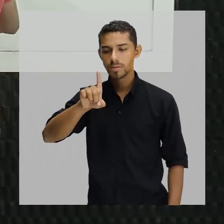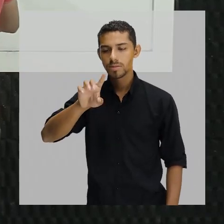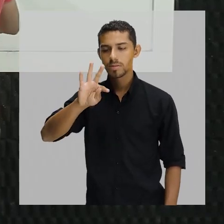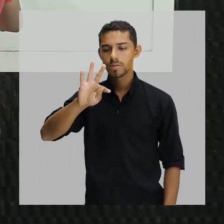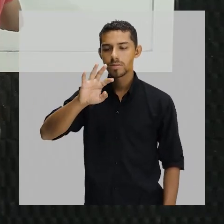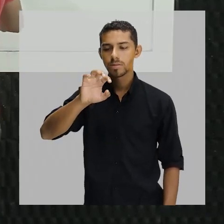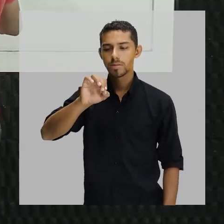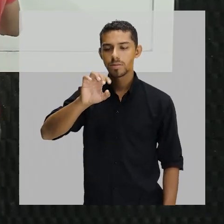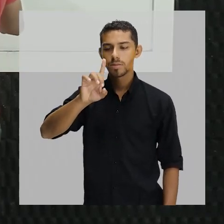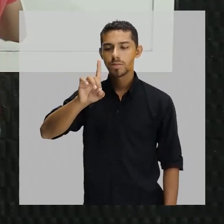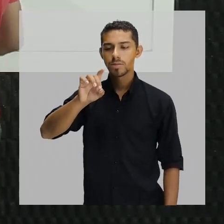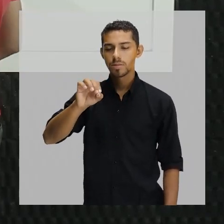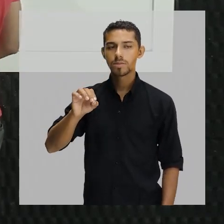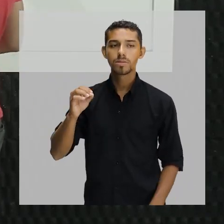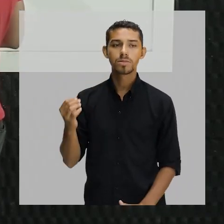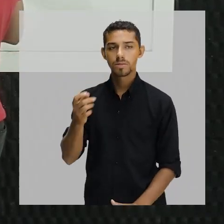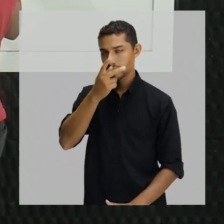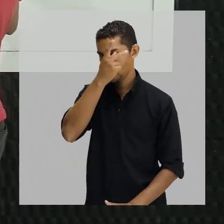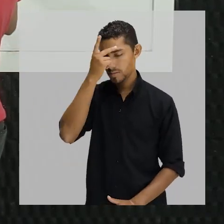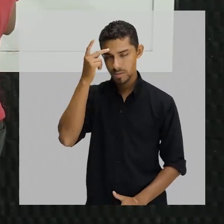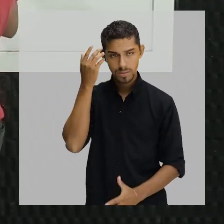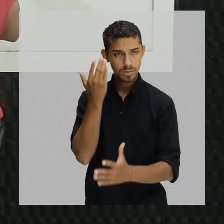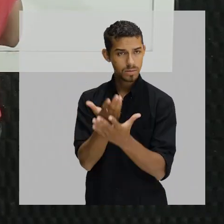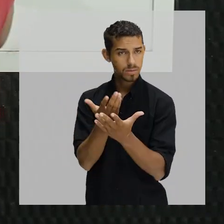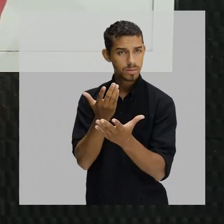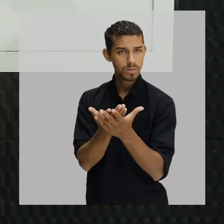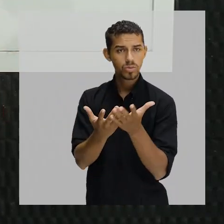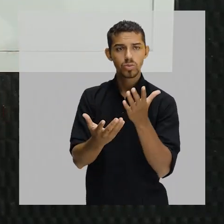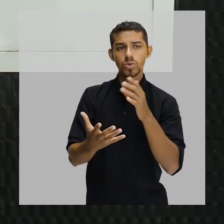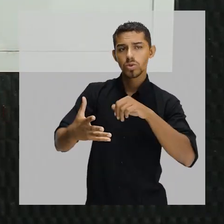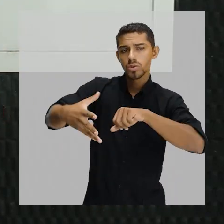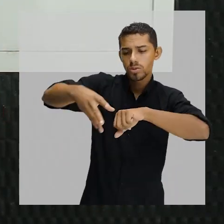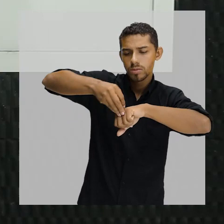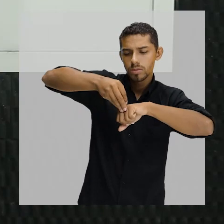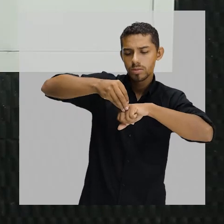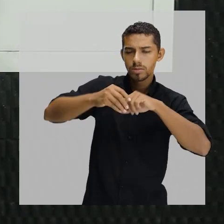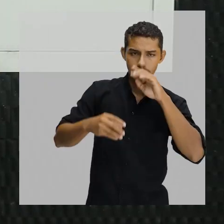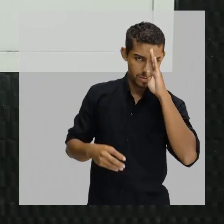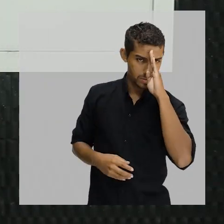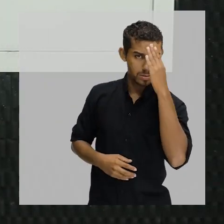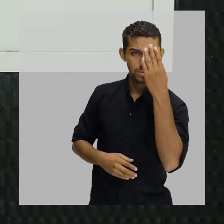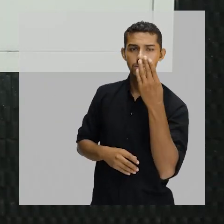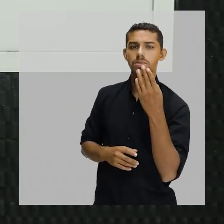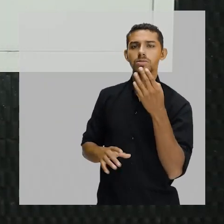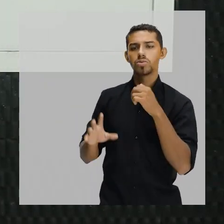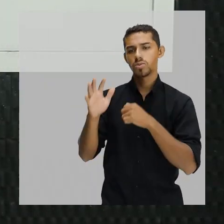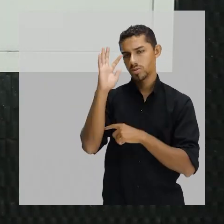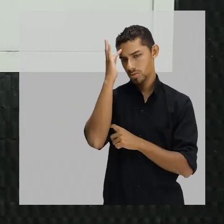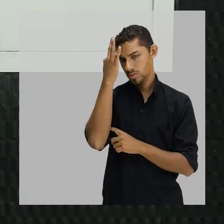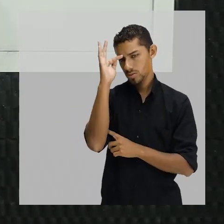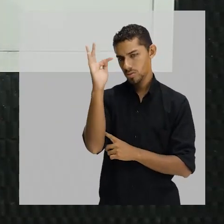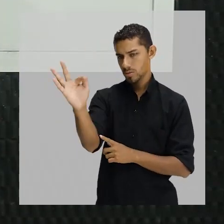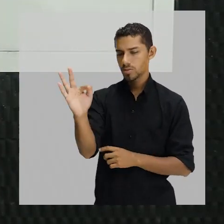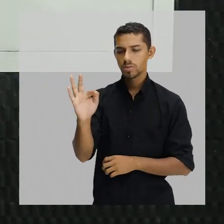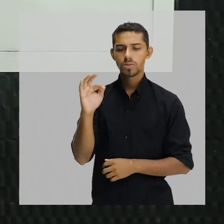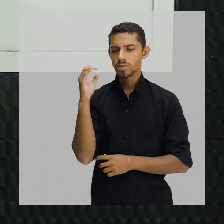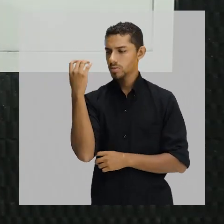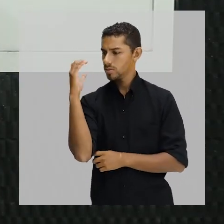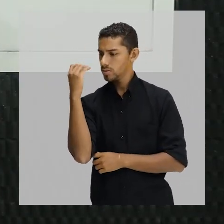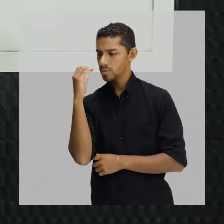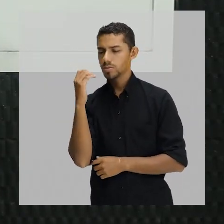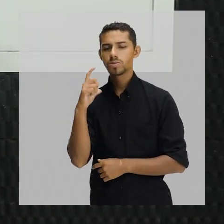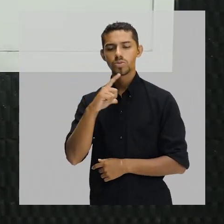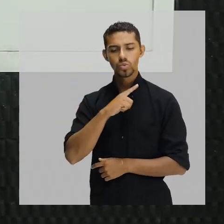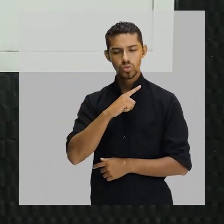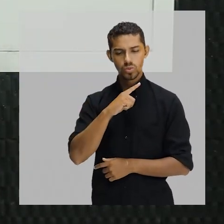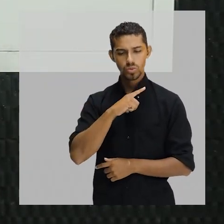Toda vez que você vai estudar o conhecimento, principalmente o conhecimento filosófico e o conhecimento científico, você